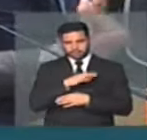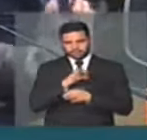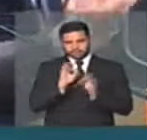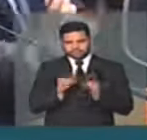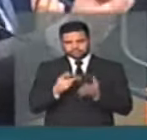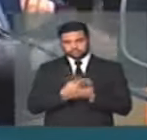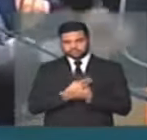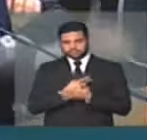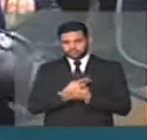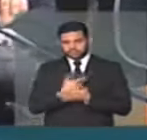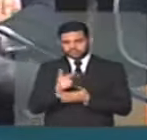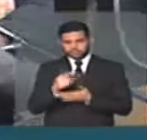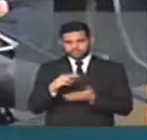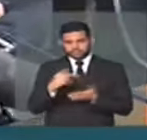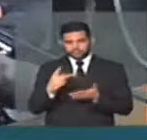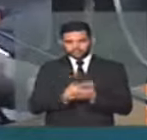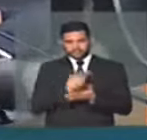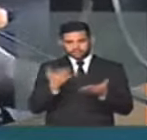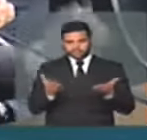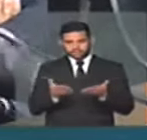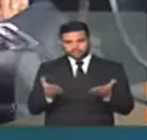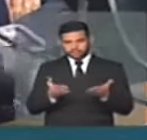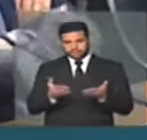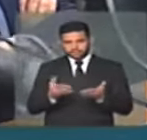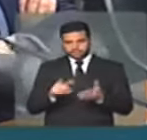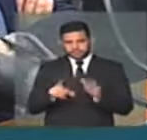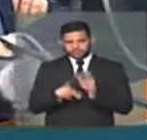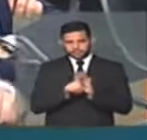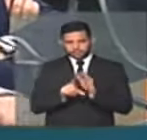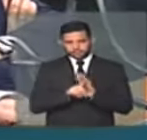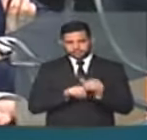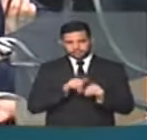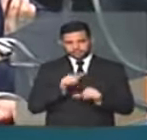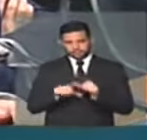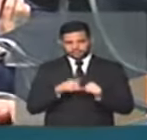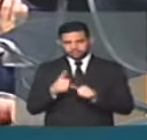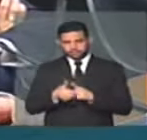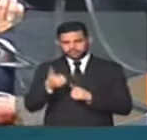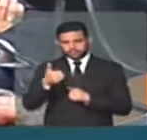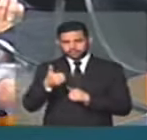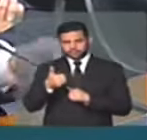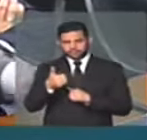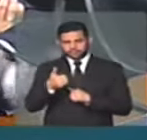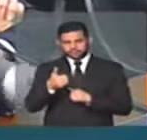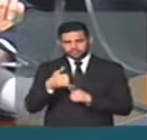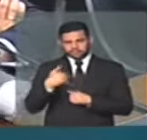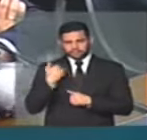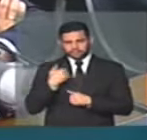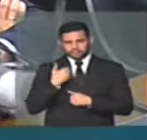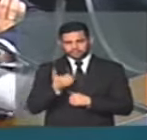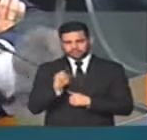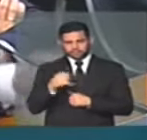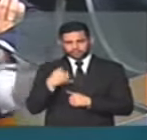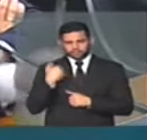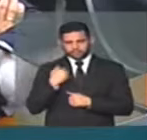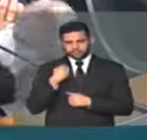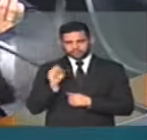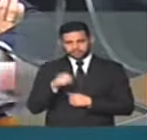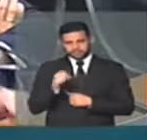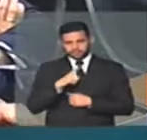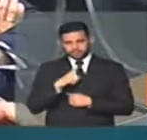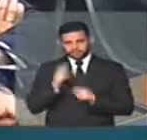o ilícito. Essa não é mais a realidade de hoje. Essa lei precisa ser aperfeiçoada. O menor de 18